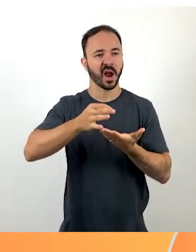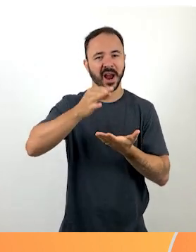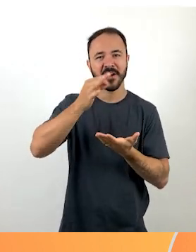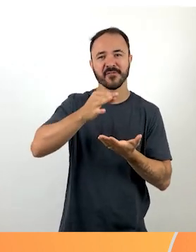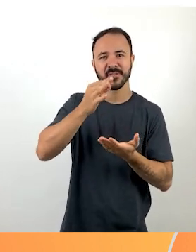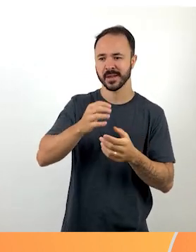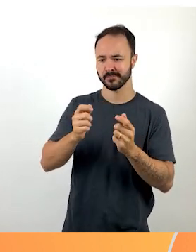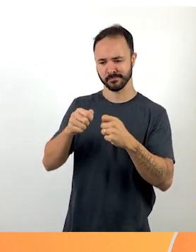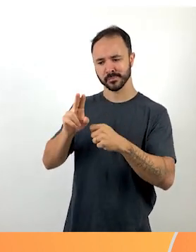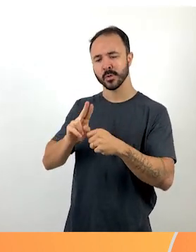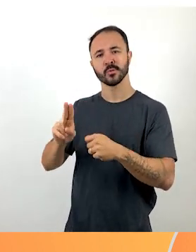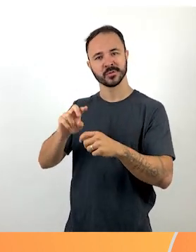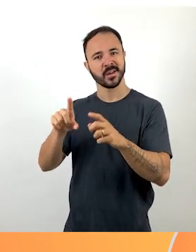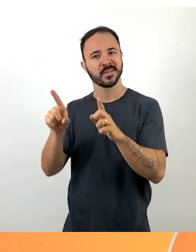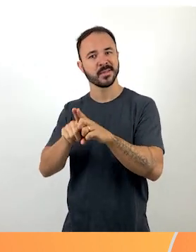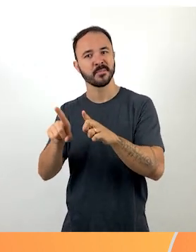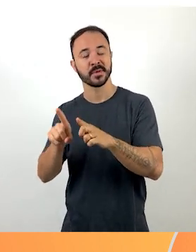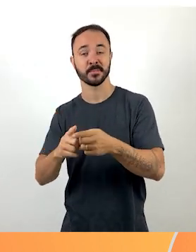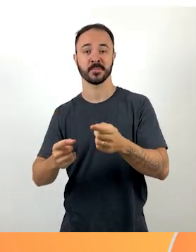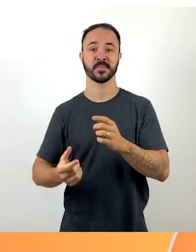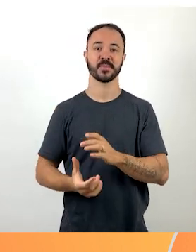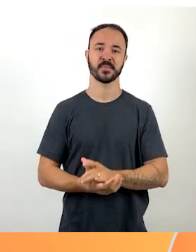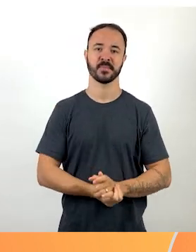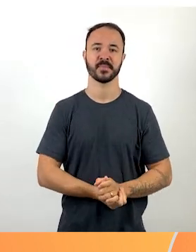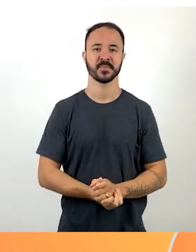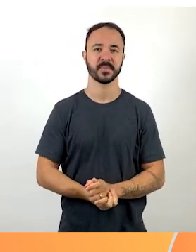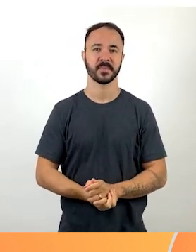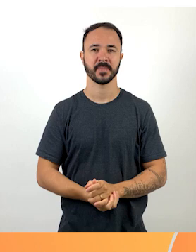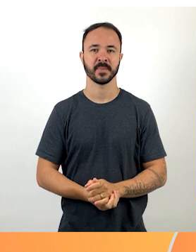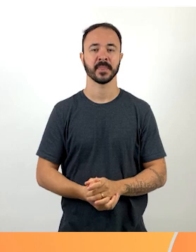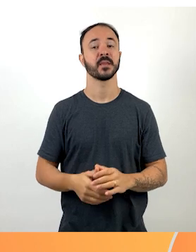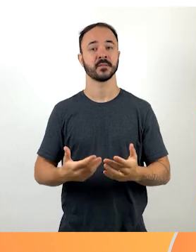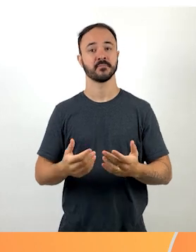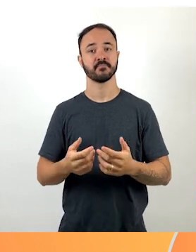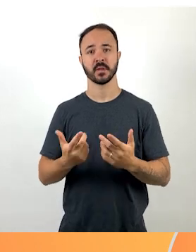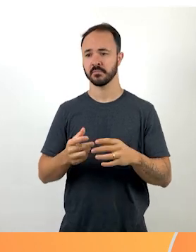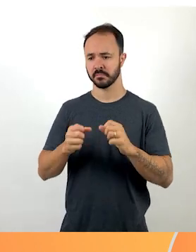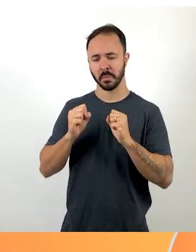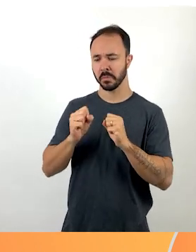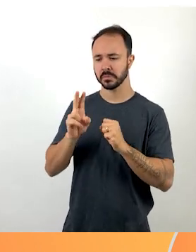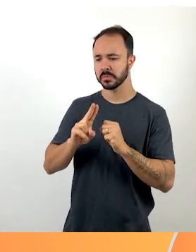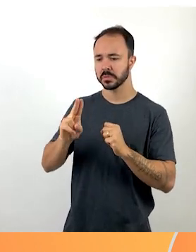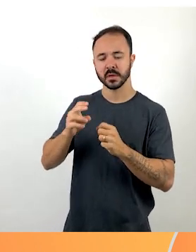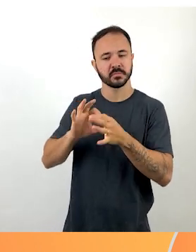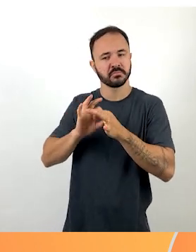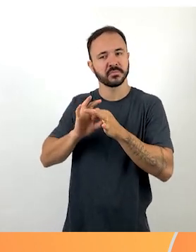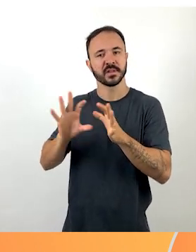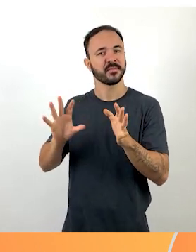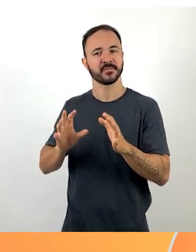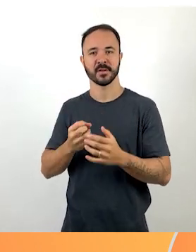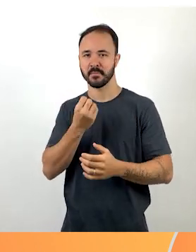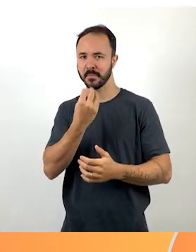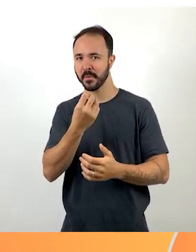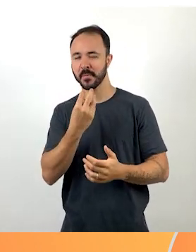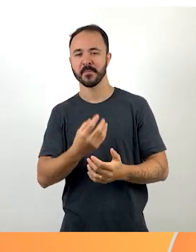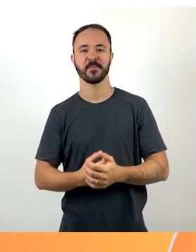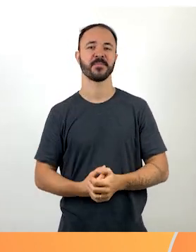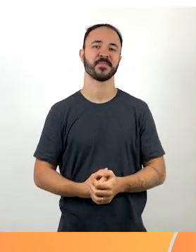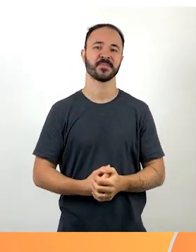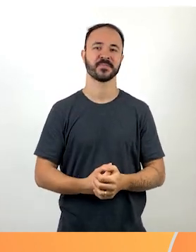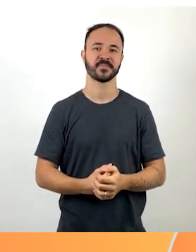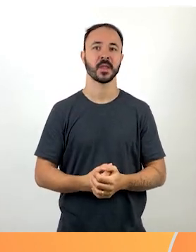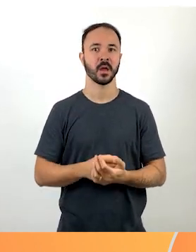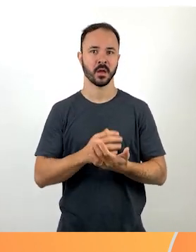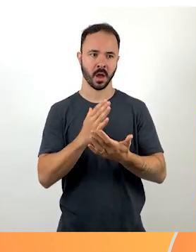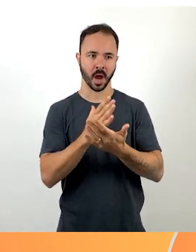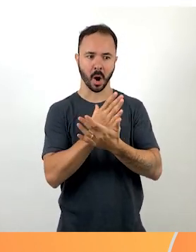e filtro de café, grãos de sementes, verduras. Aqui pode ser utilizado à vontade. Alguns itens